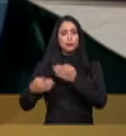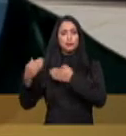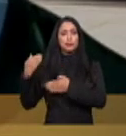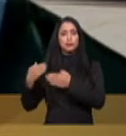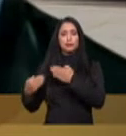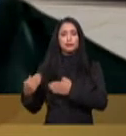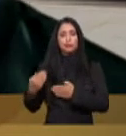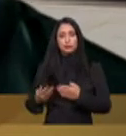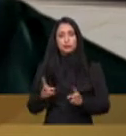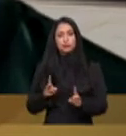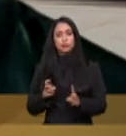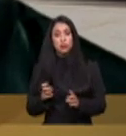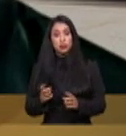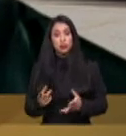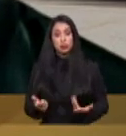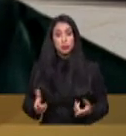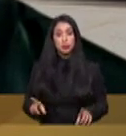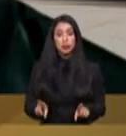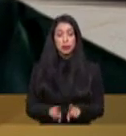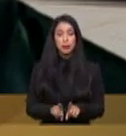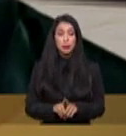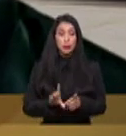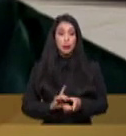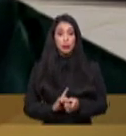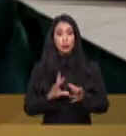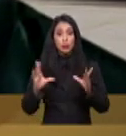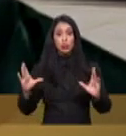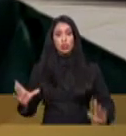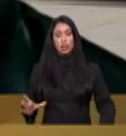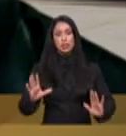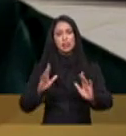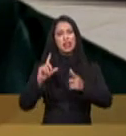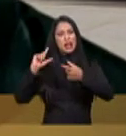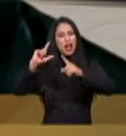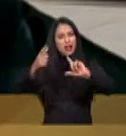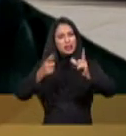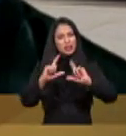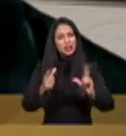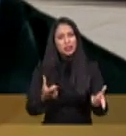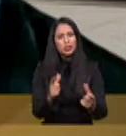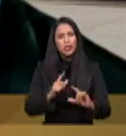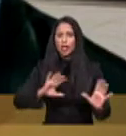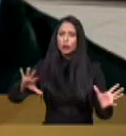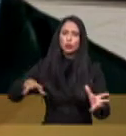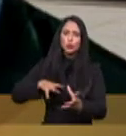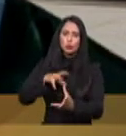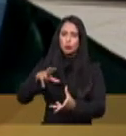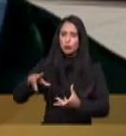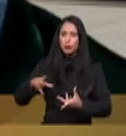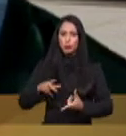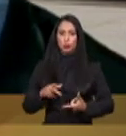percebidos, até mesmo nas democracias mais tradicionais do mundo.